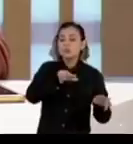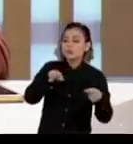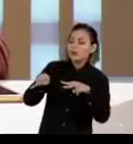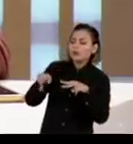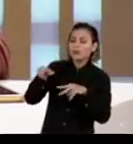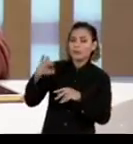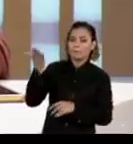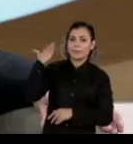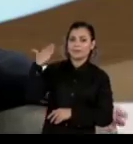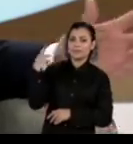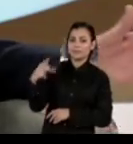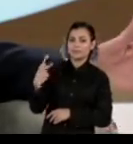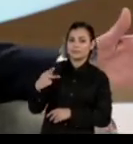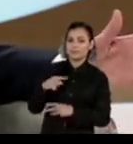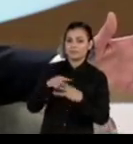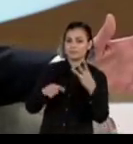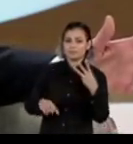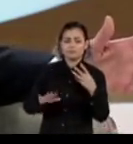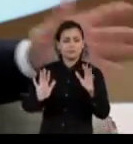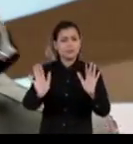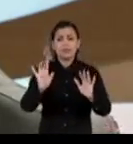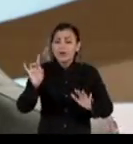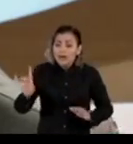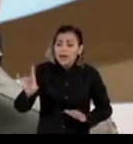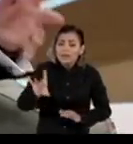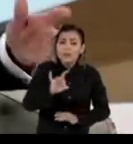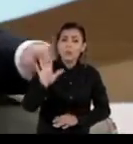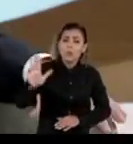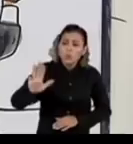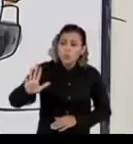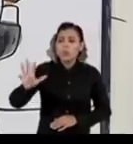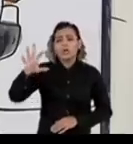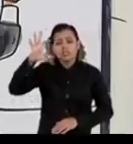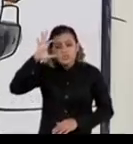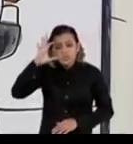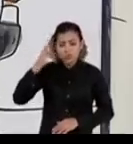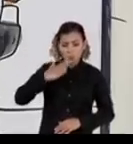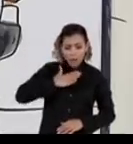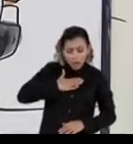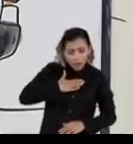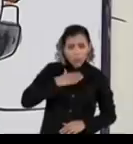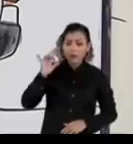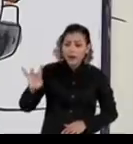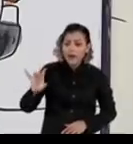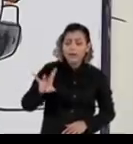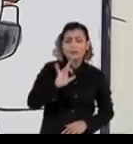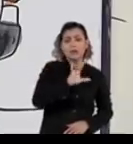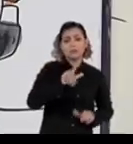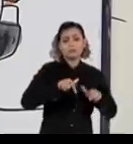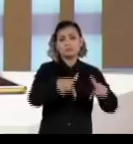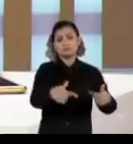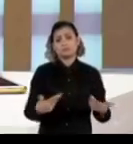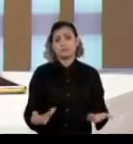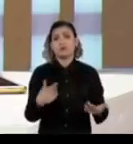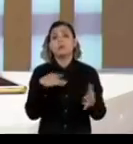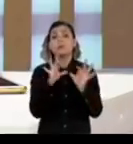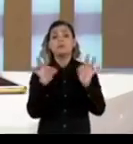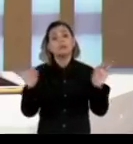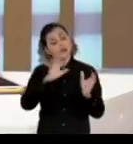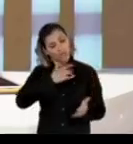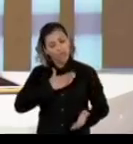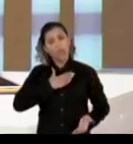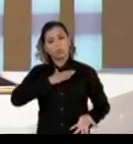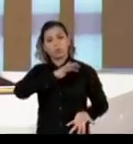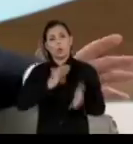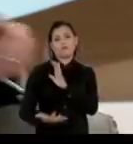dos seus antecessores. Cada um teve o seu papel, o presidente Lula, o presidente Dilma, e eu tive o meu. Uma frase. É reformista. Eu